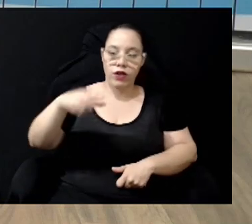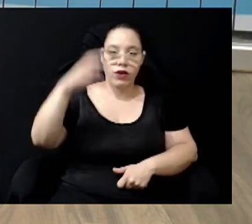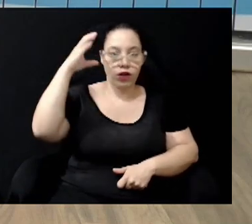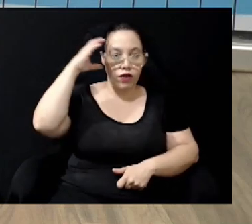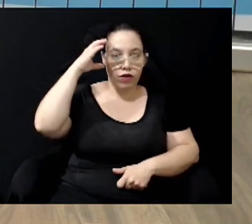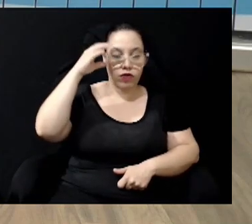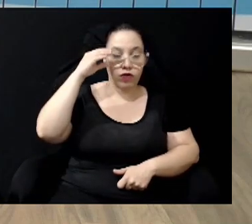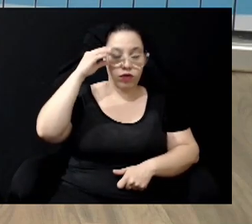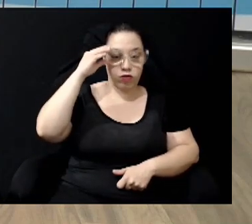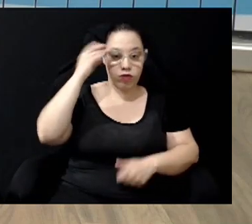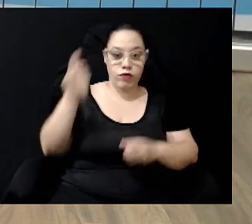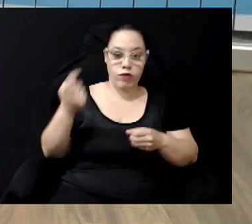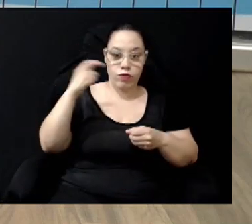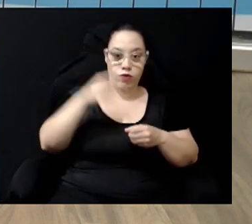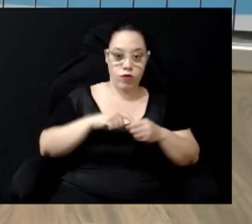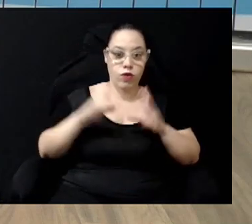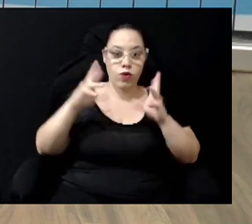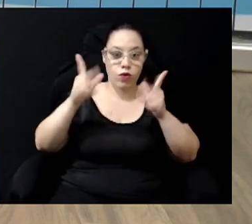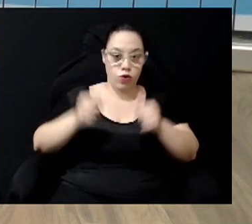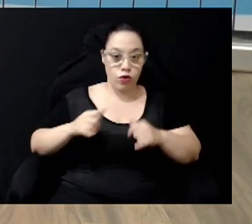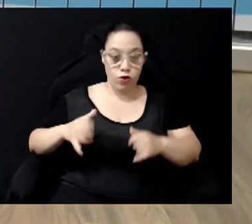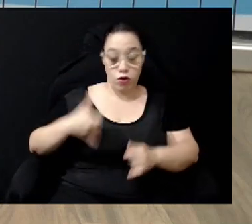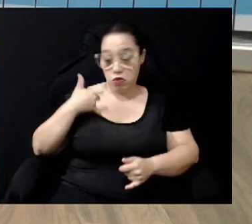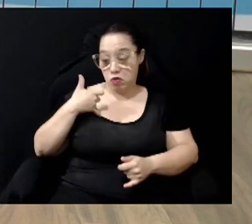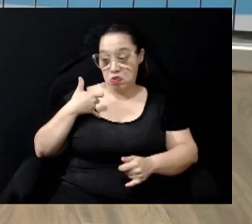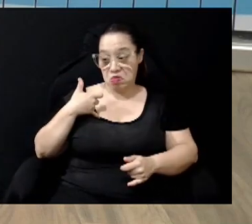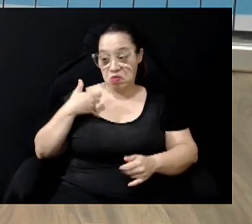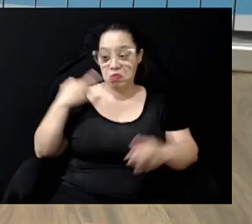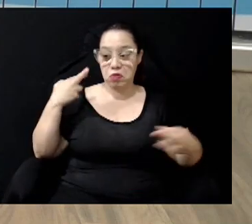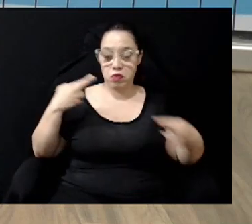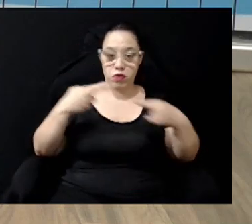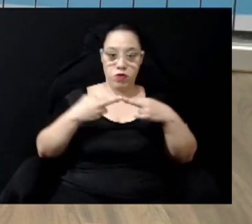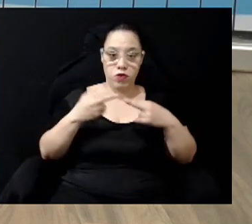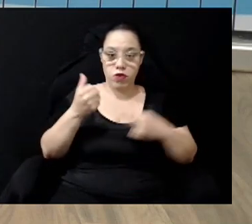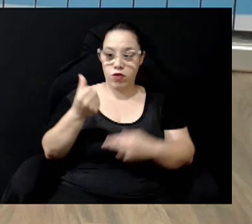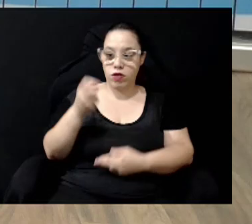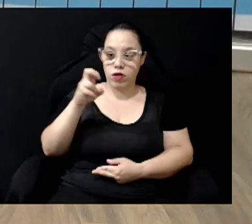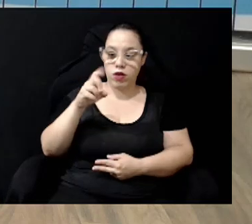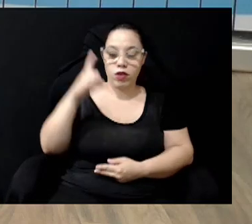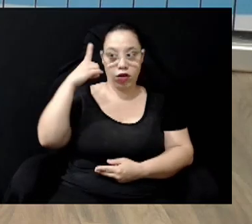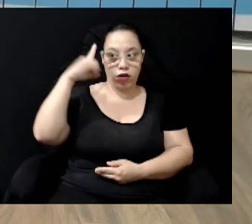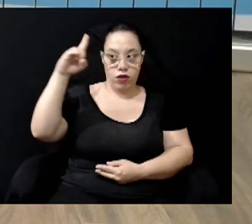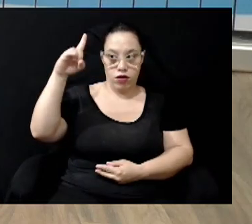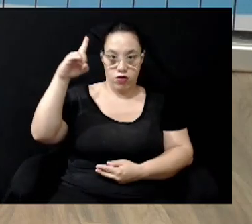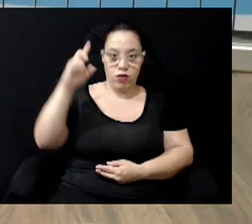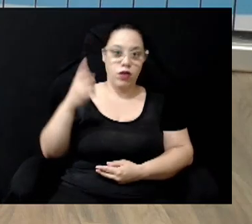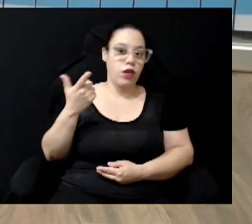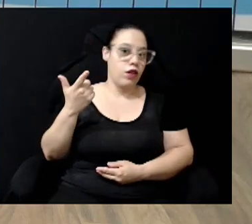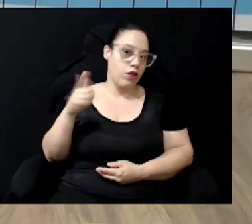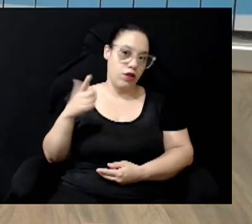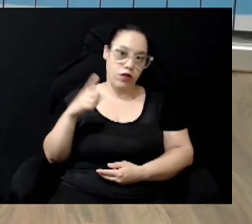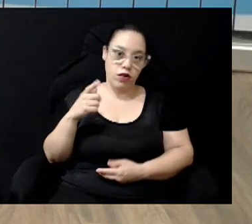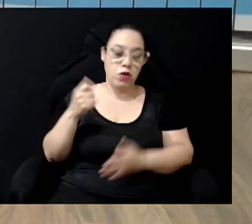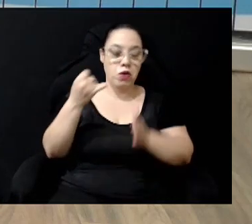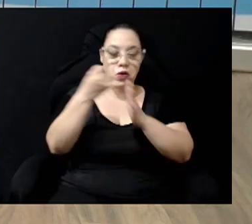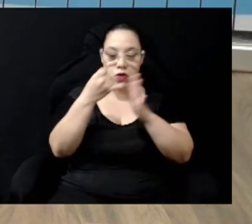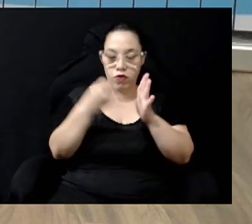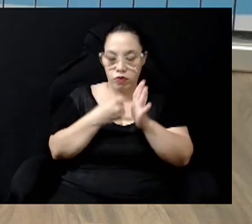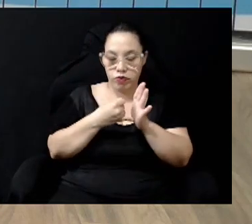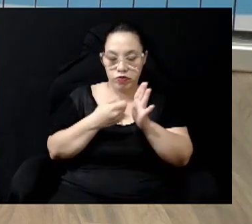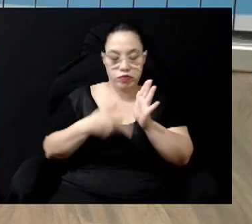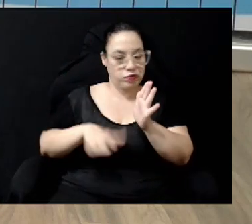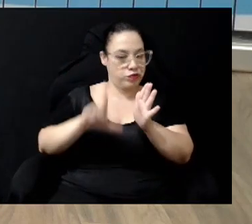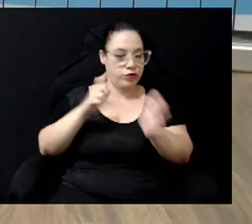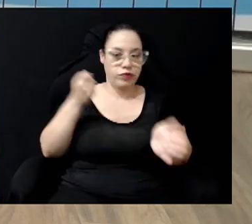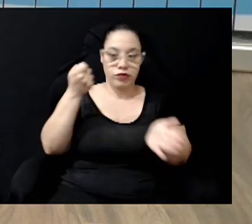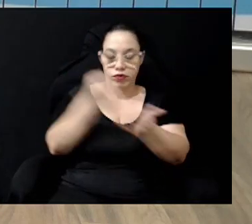para todos os públicos e é realizada a cada 15 dias. Não é necessário inscrição prévia para participar